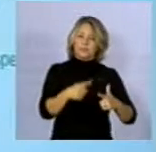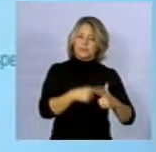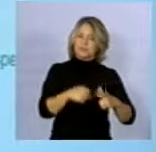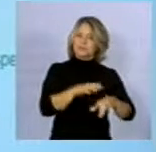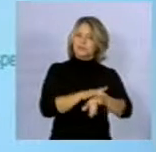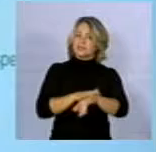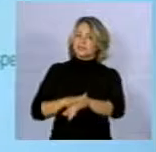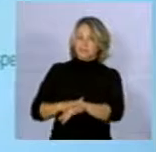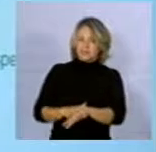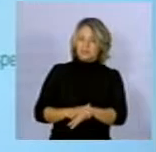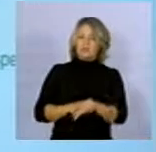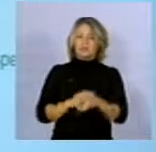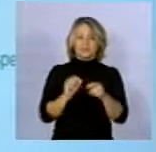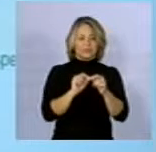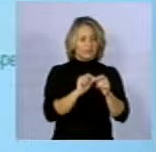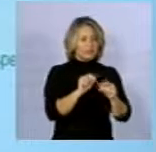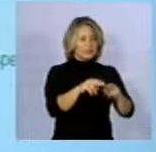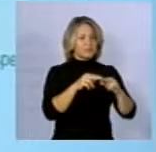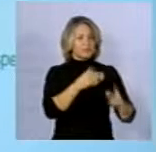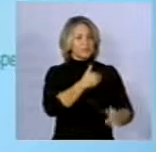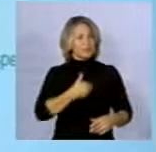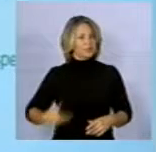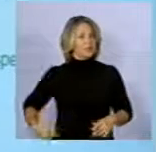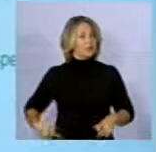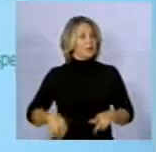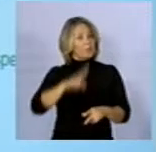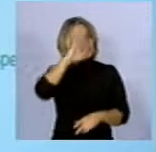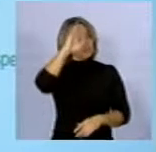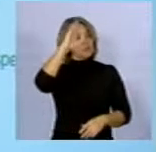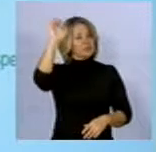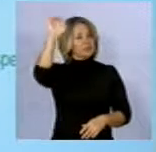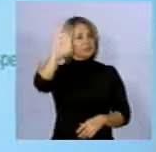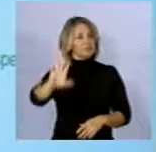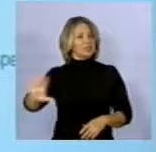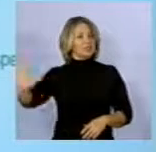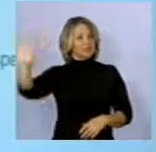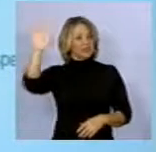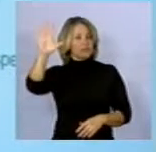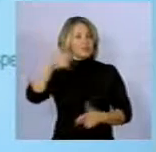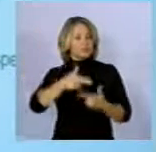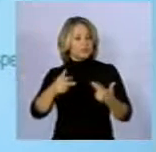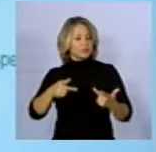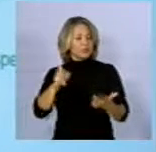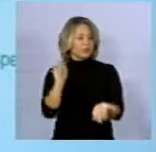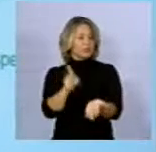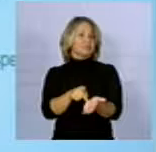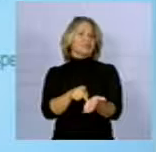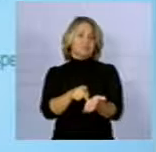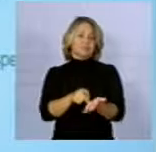para os governos, principalmente na Europa, e são estimativas muito consistentes